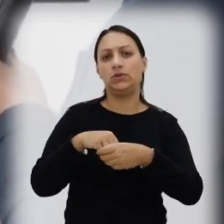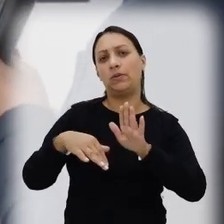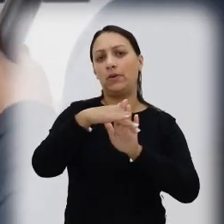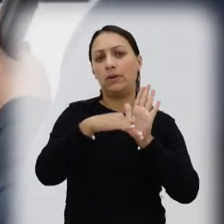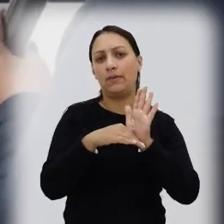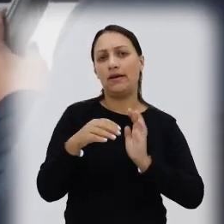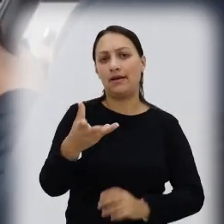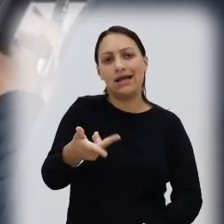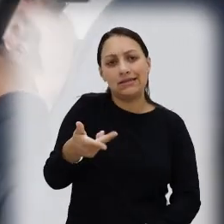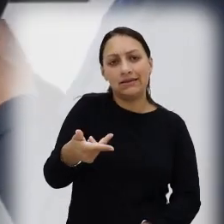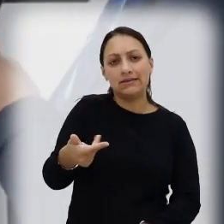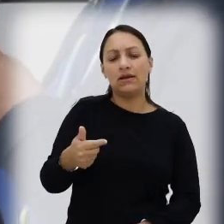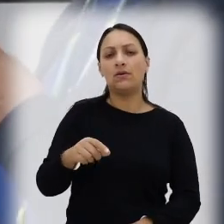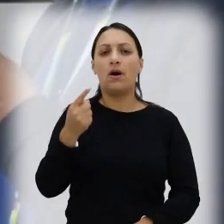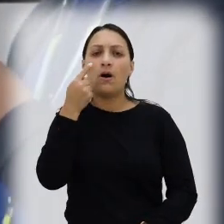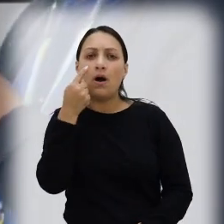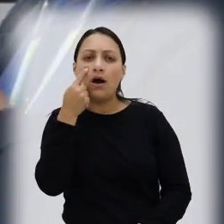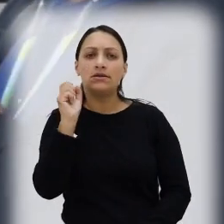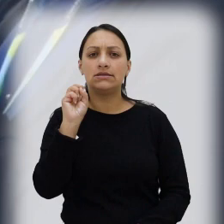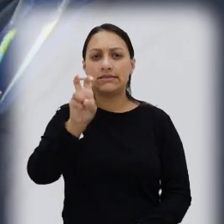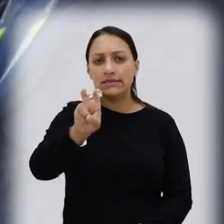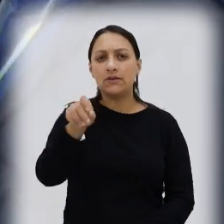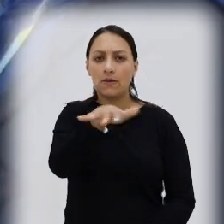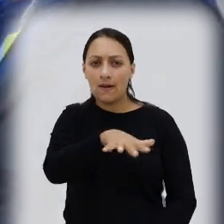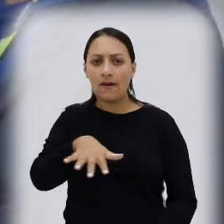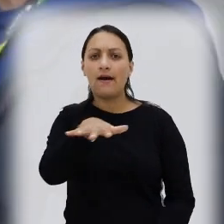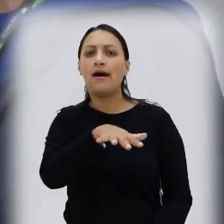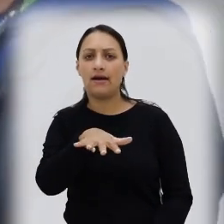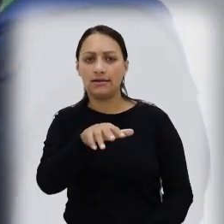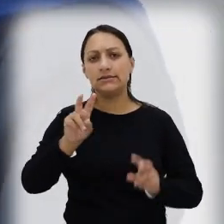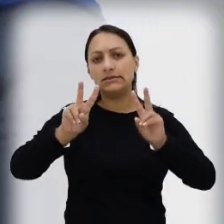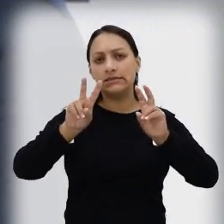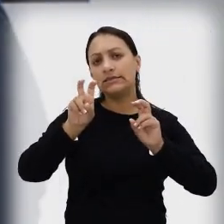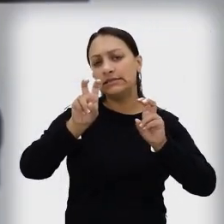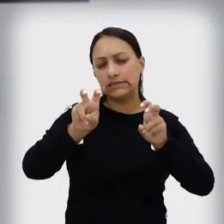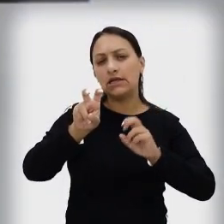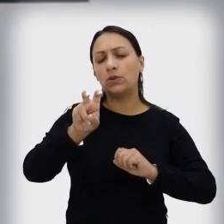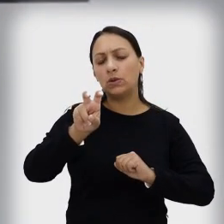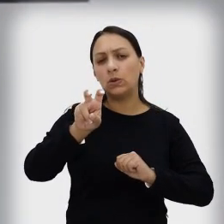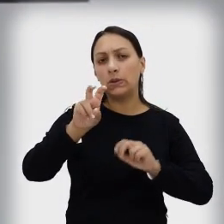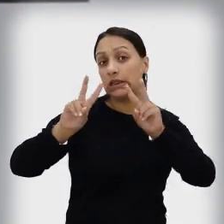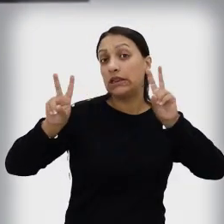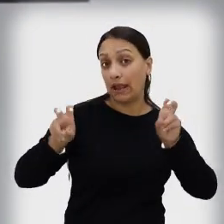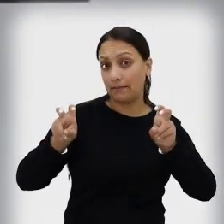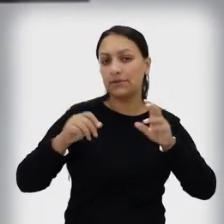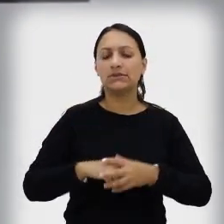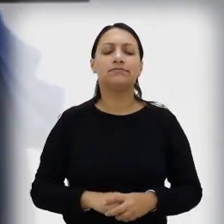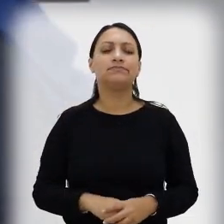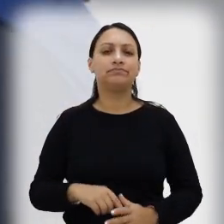gente olha, então, 5 grandes áreas ou 5 grandes temas que elas têm